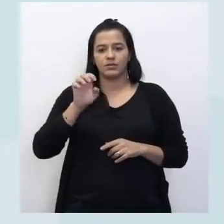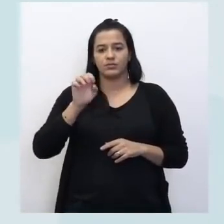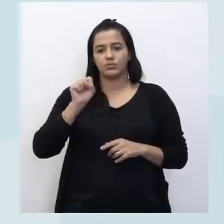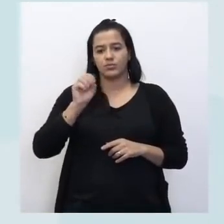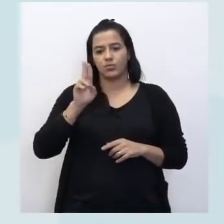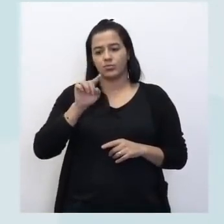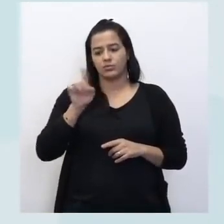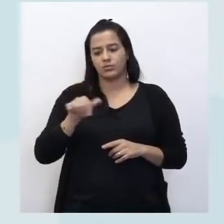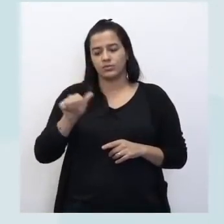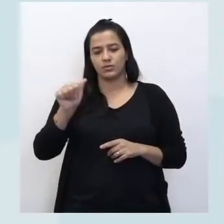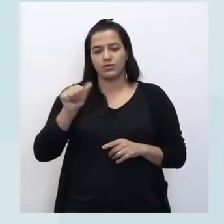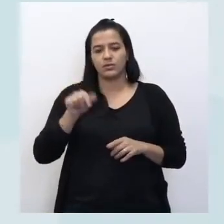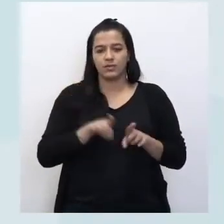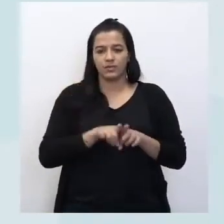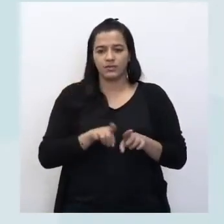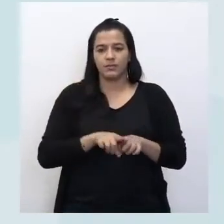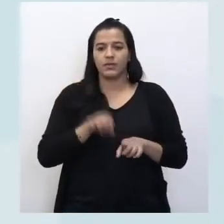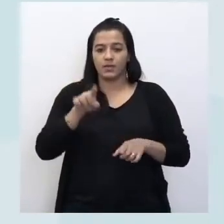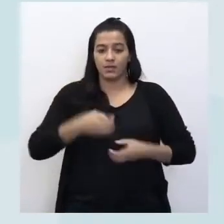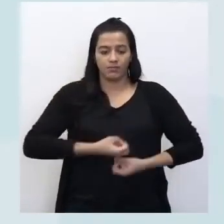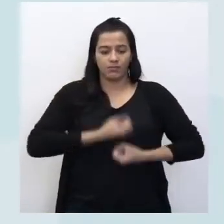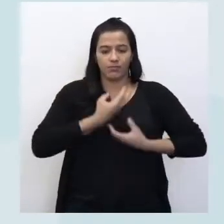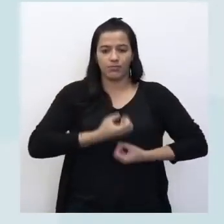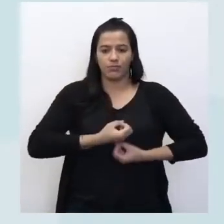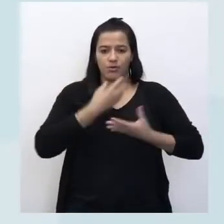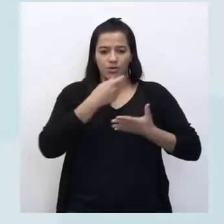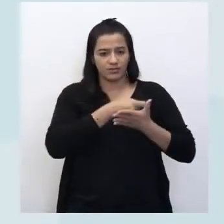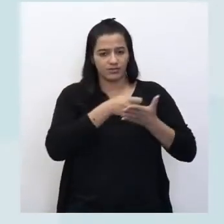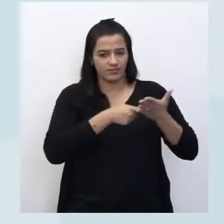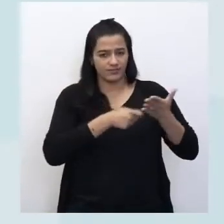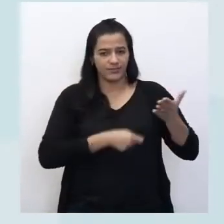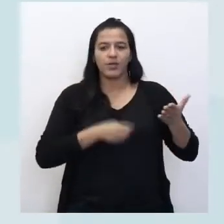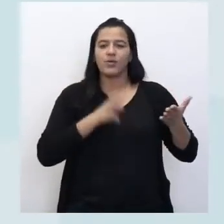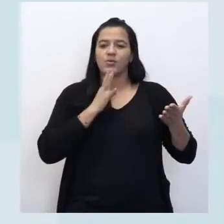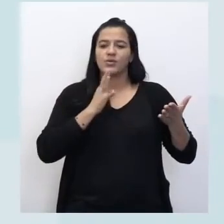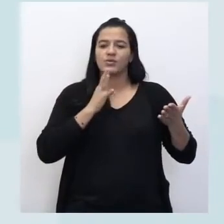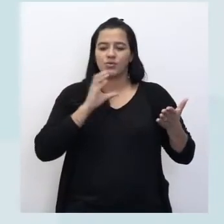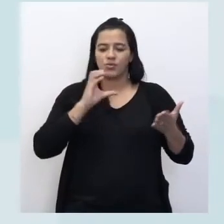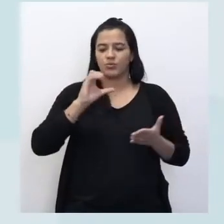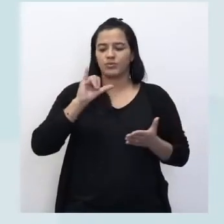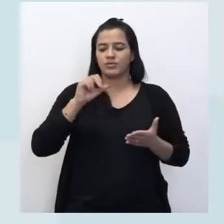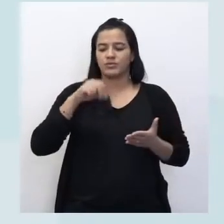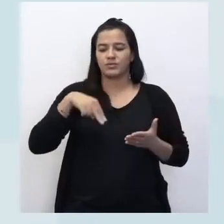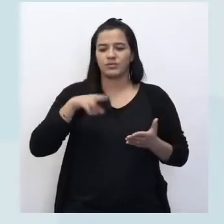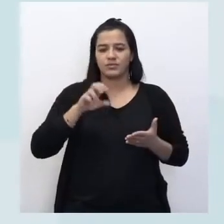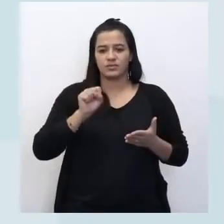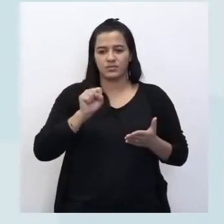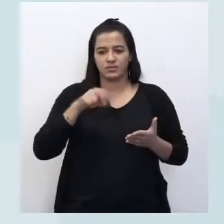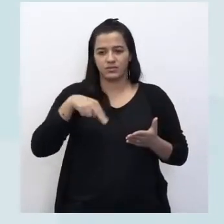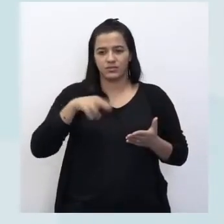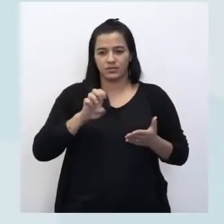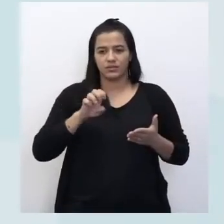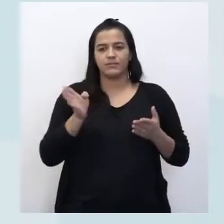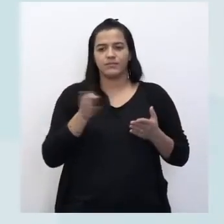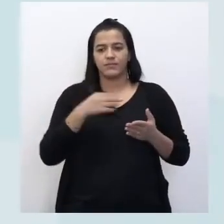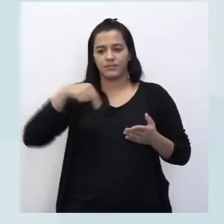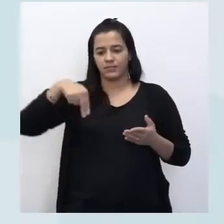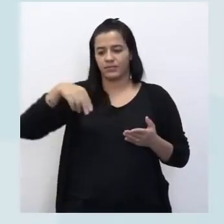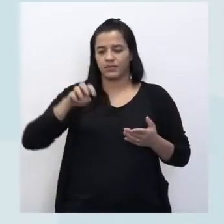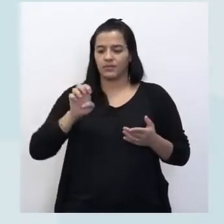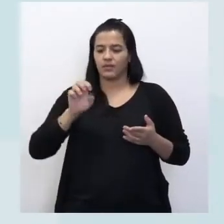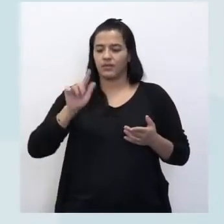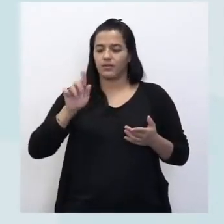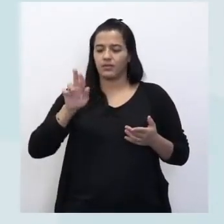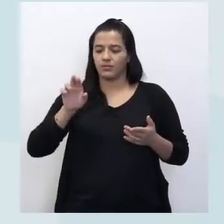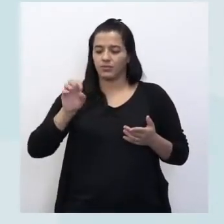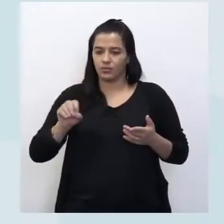simbolista, conhecido como nosso cisne negro. E em 1895, o